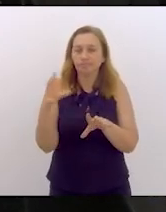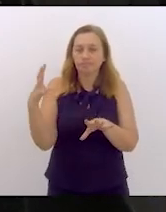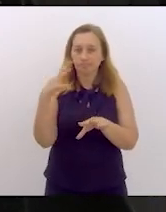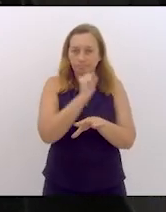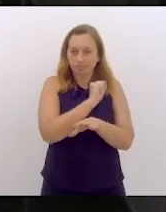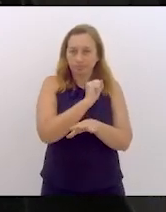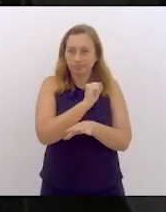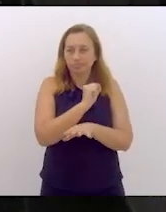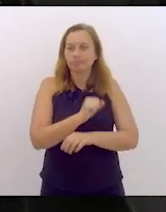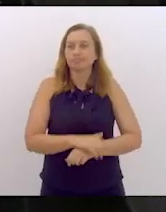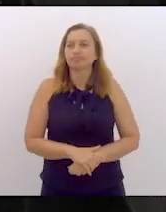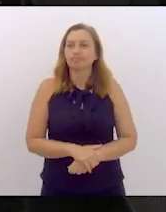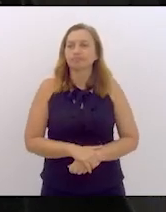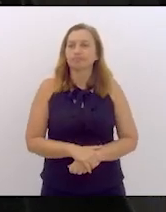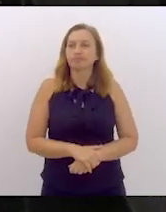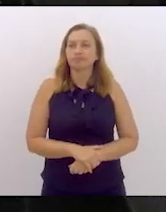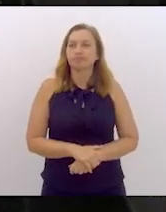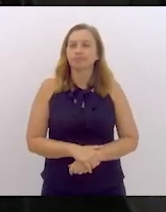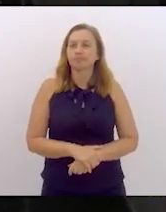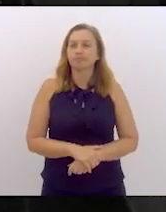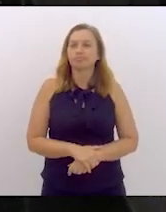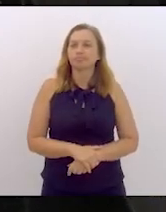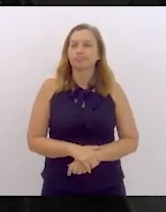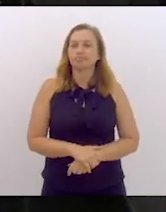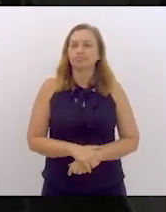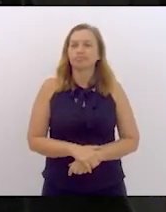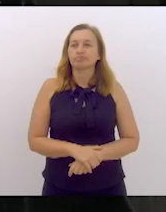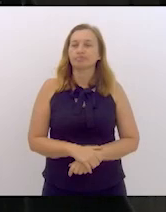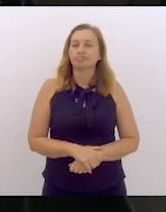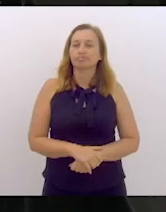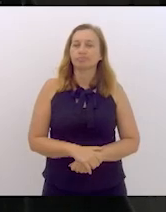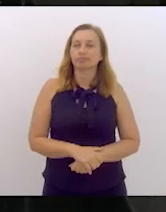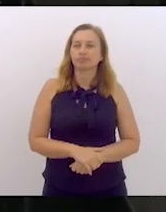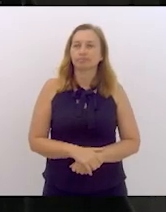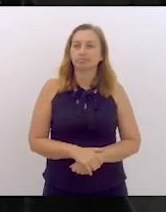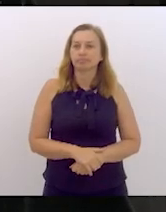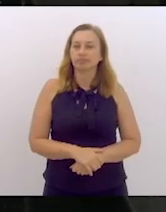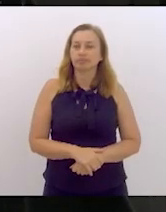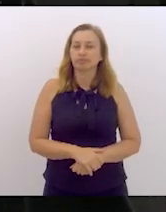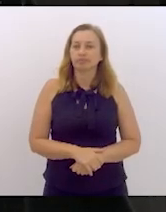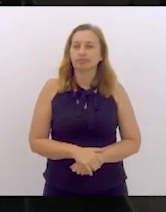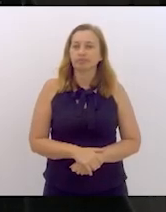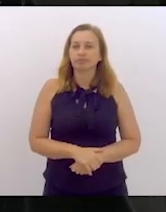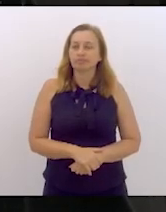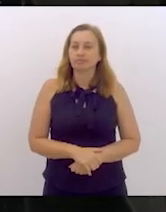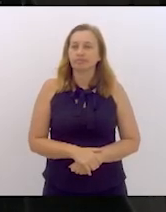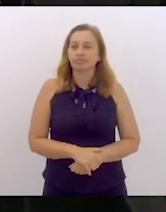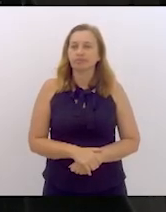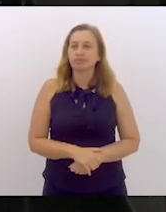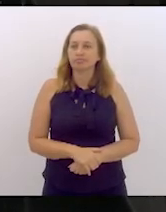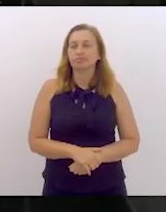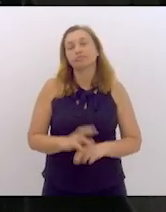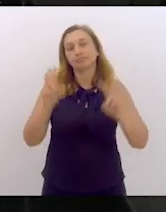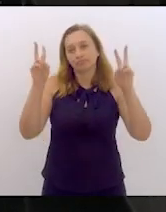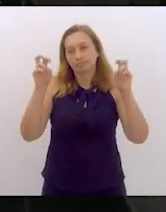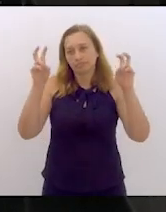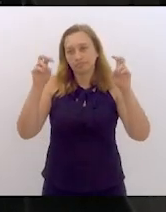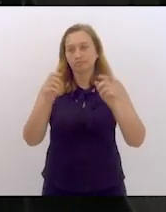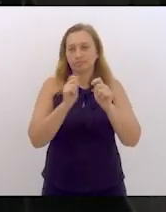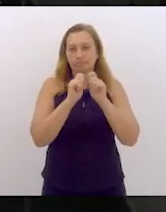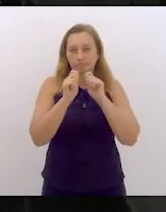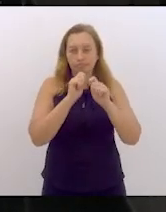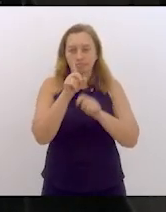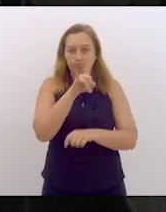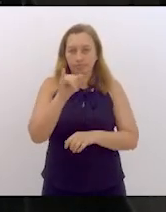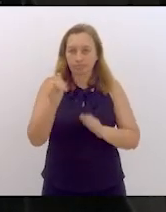rápida menção em não tão em verdade em matéria jornalística do